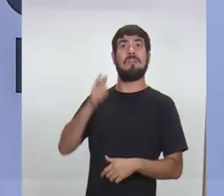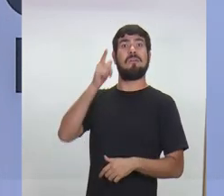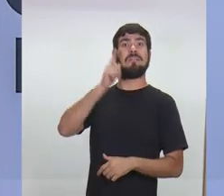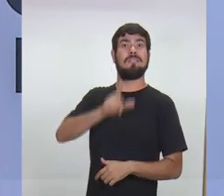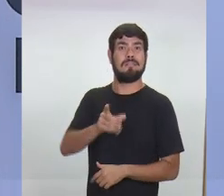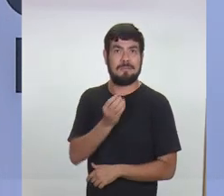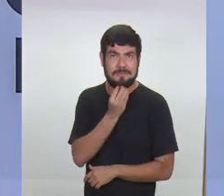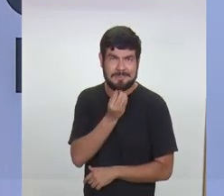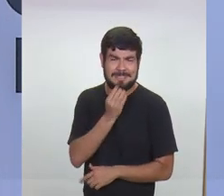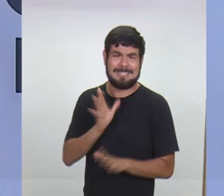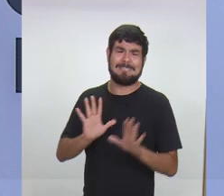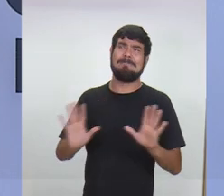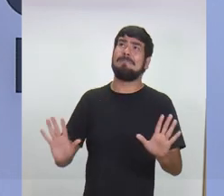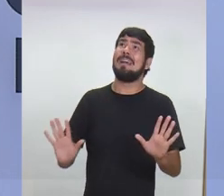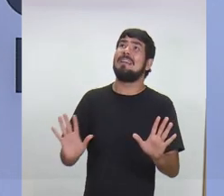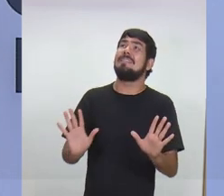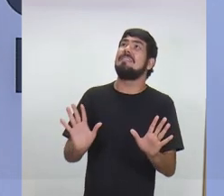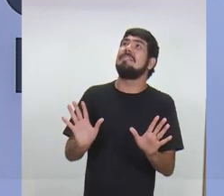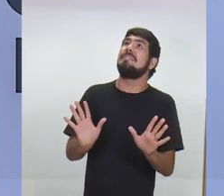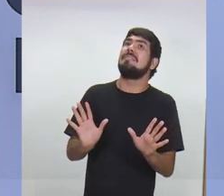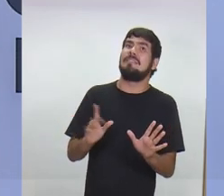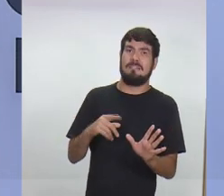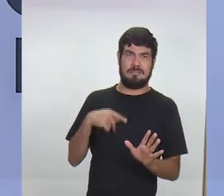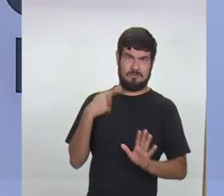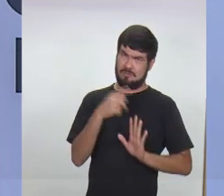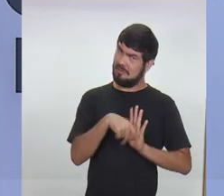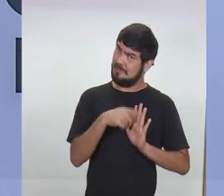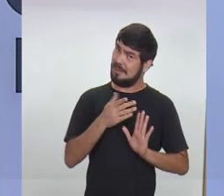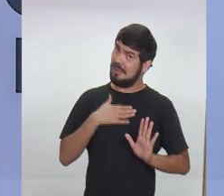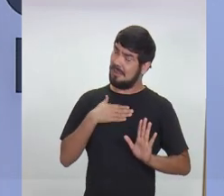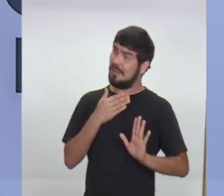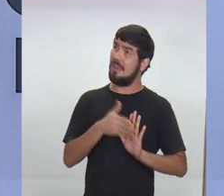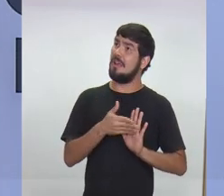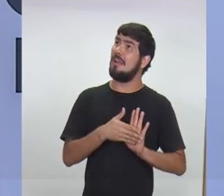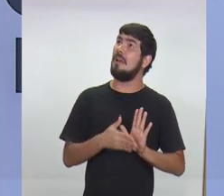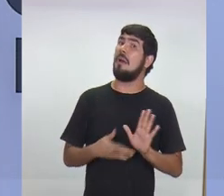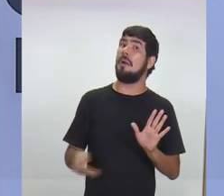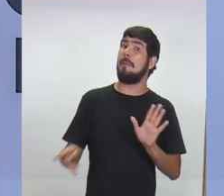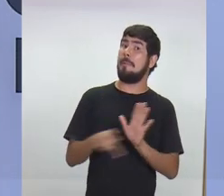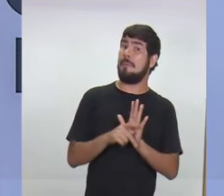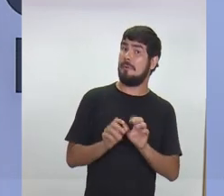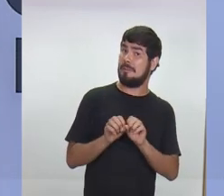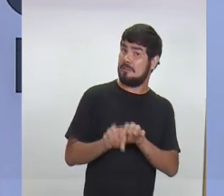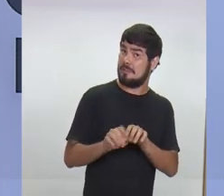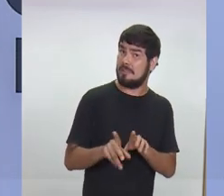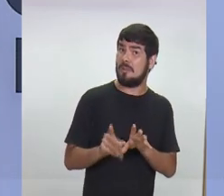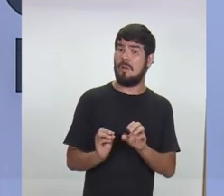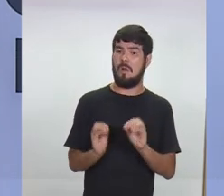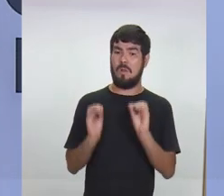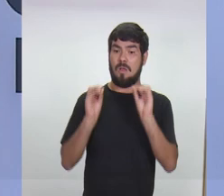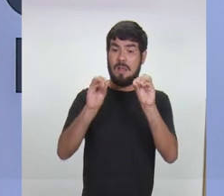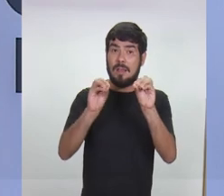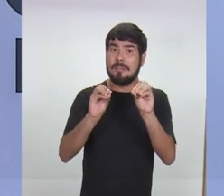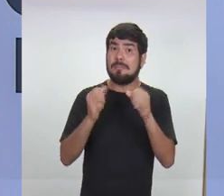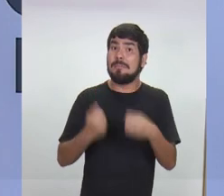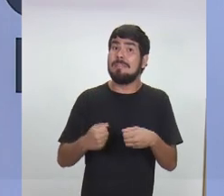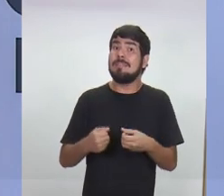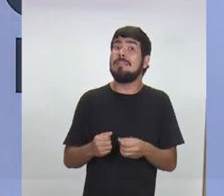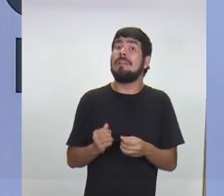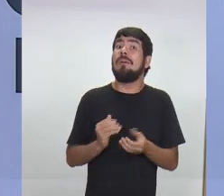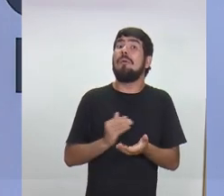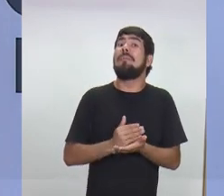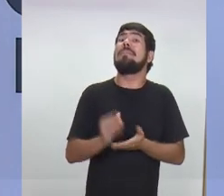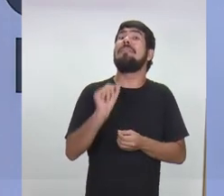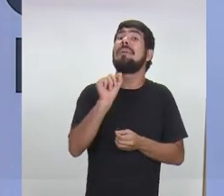mas baseada tudo isso nosso programa com relação à educação nós temos colocado que nós temos que começar também na base